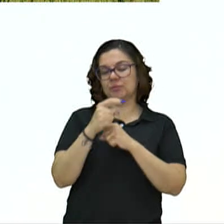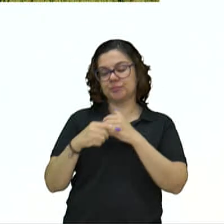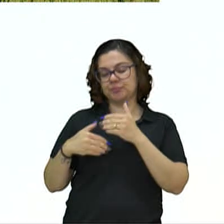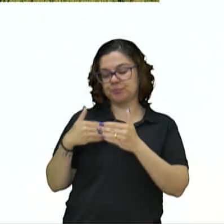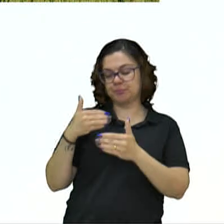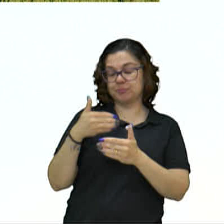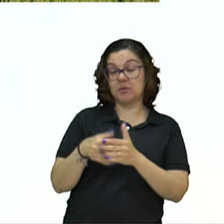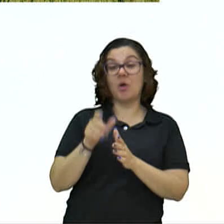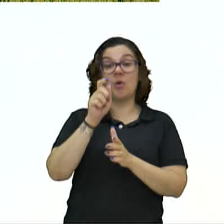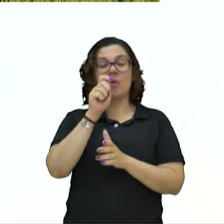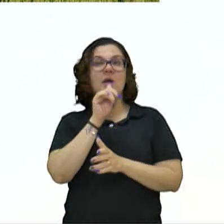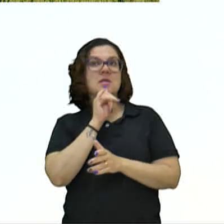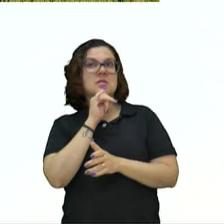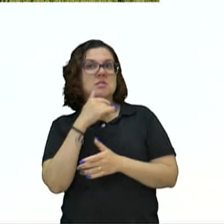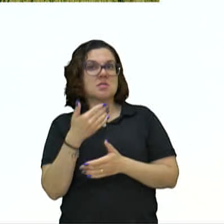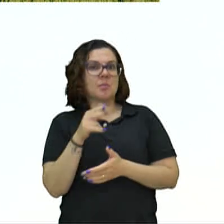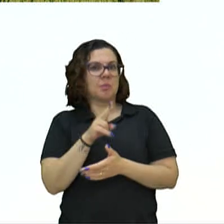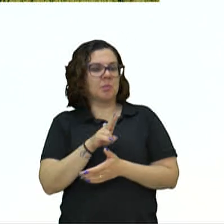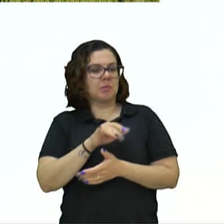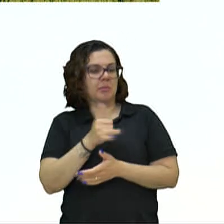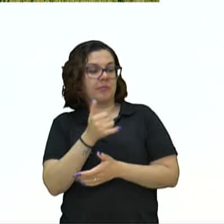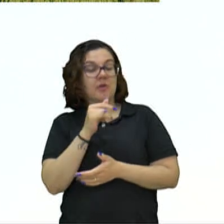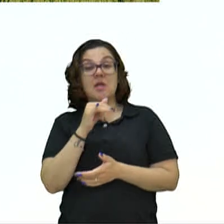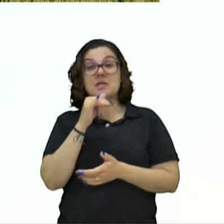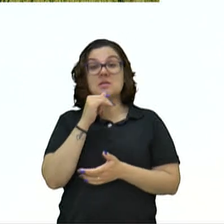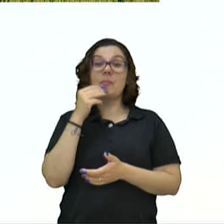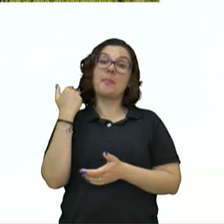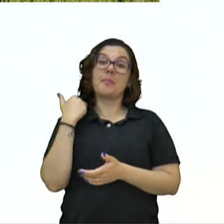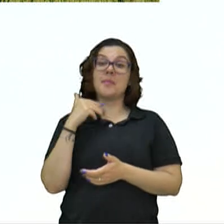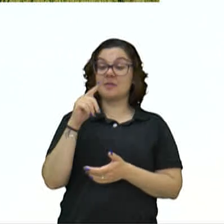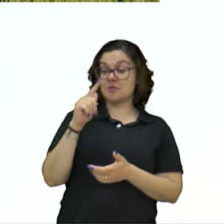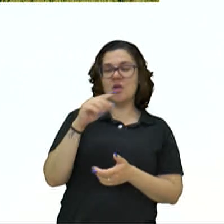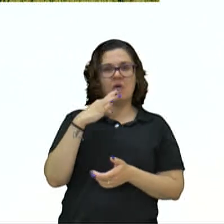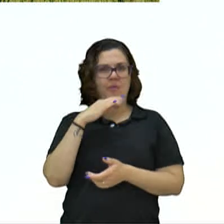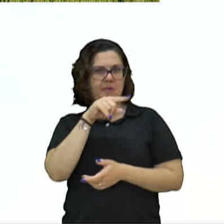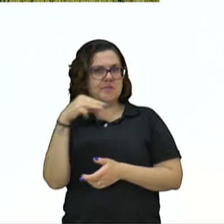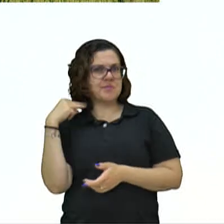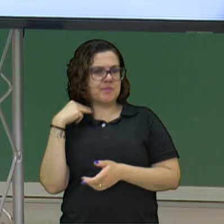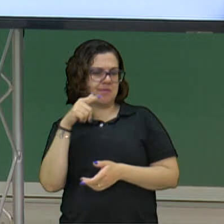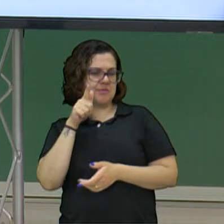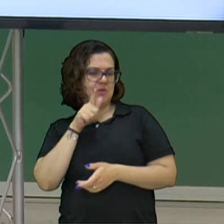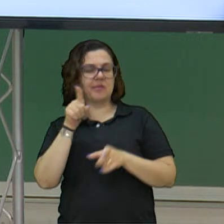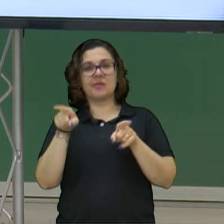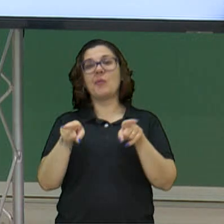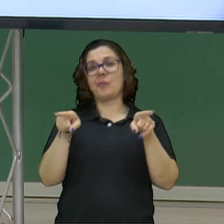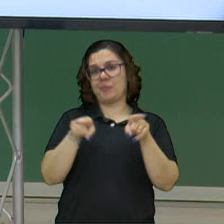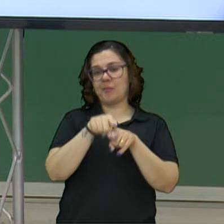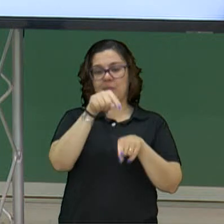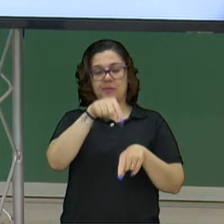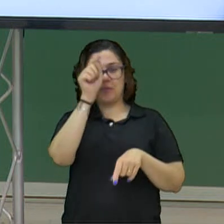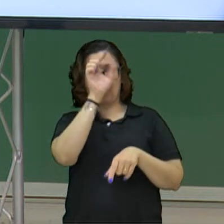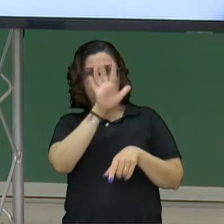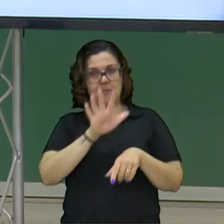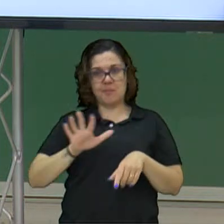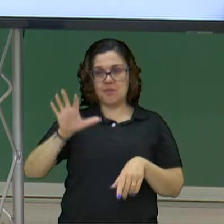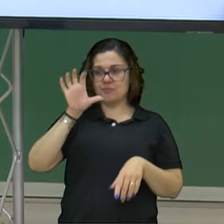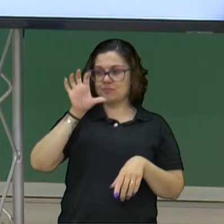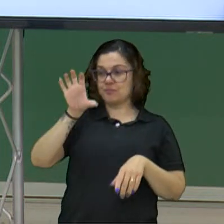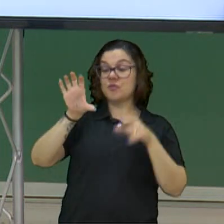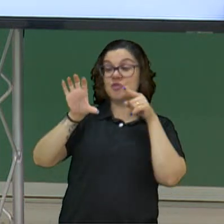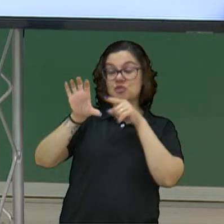nós podemos usar como exemplo o as minas gerais o estado aqui brasileiro que tem esse nome porque possui a